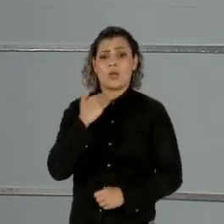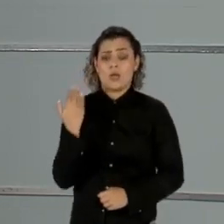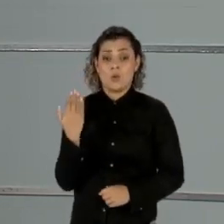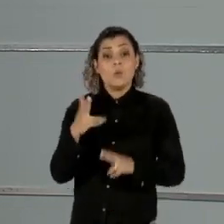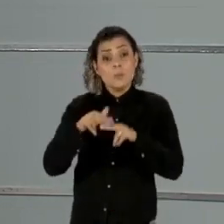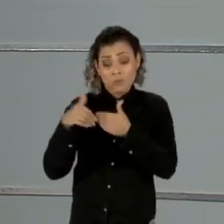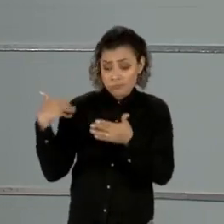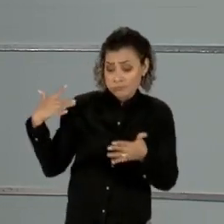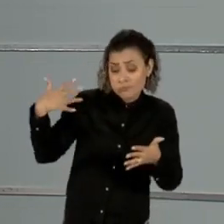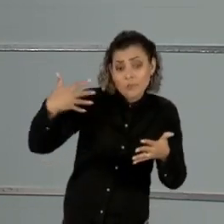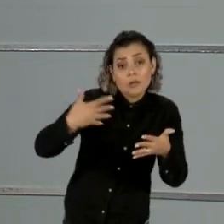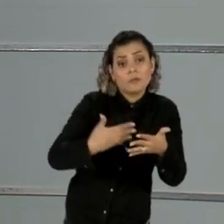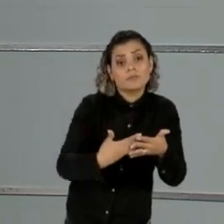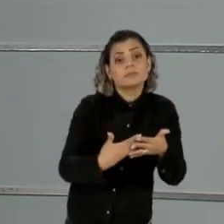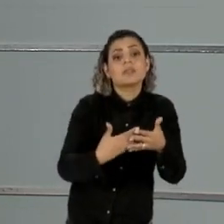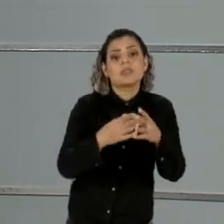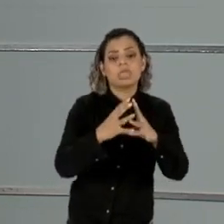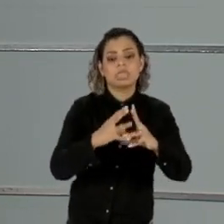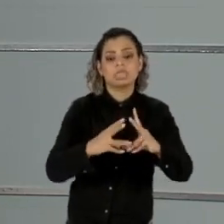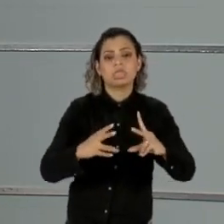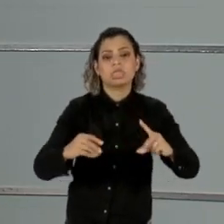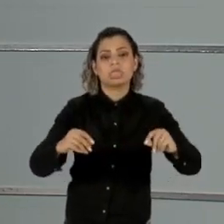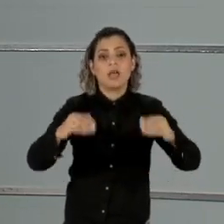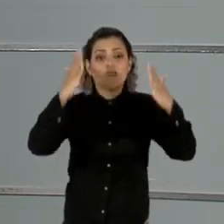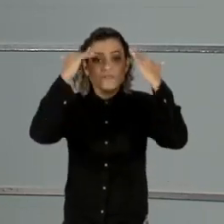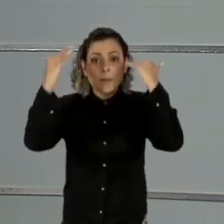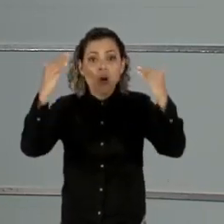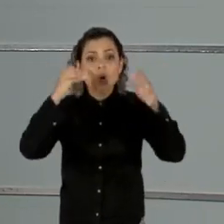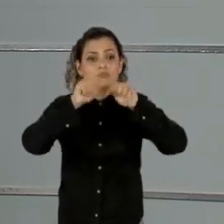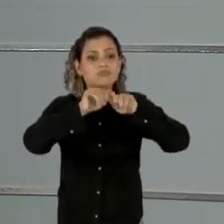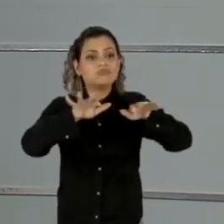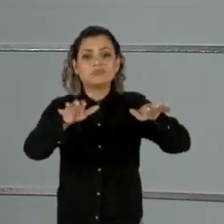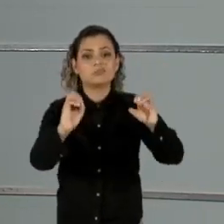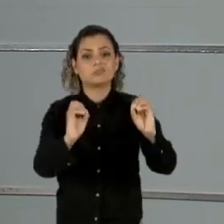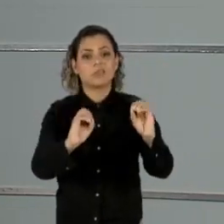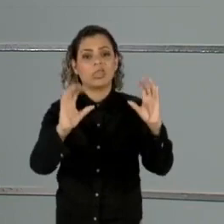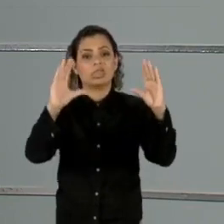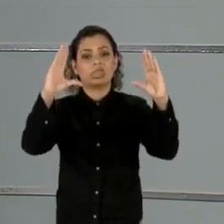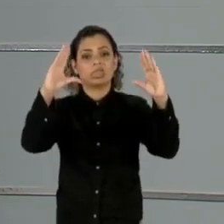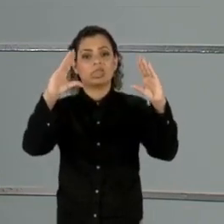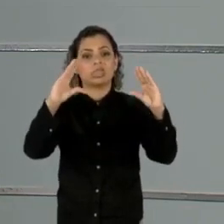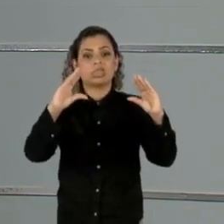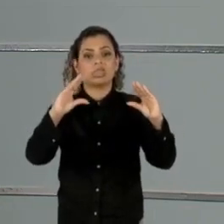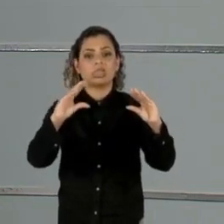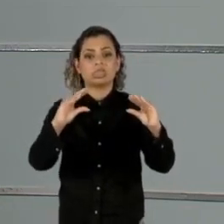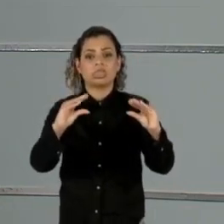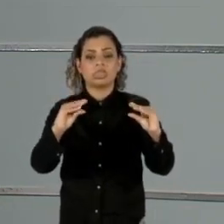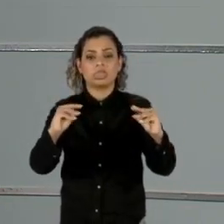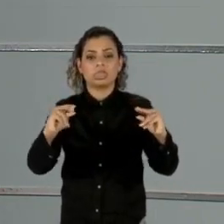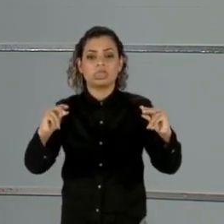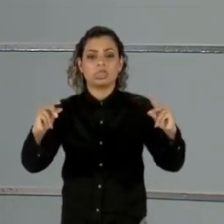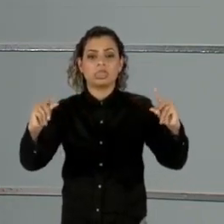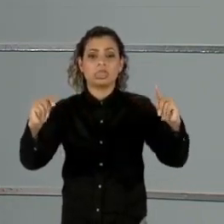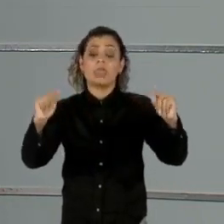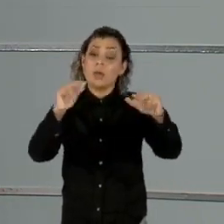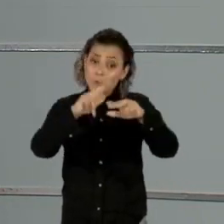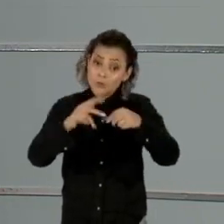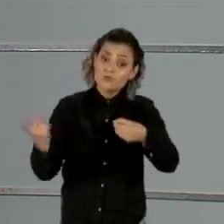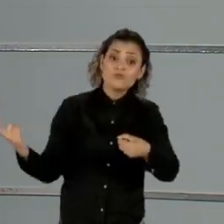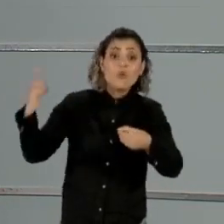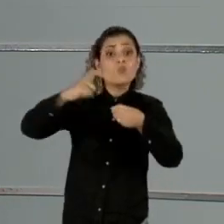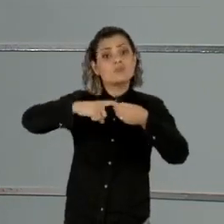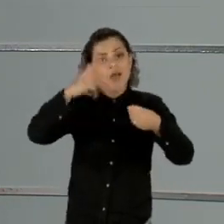período ele perdeu um pouco a memória a gente tem muita muita gente que é isso resgata a gente fez